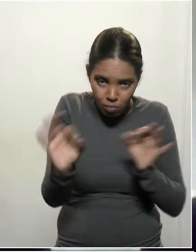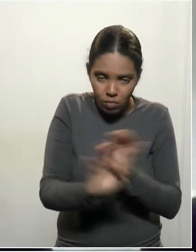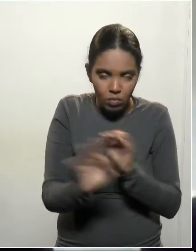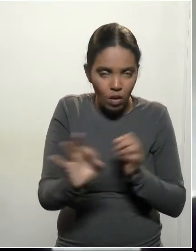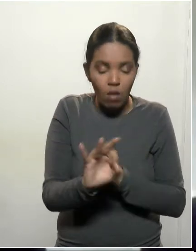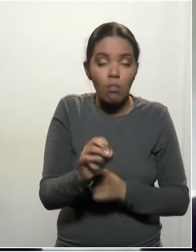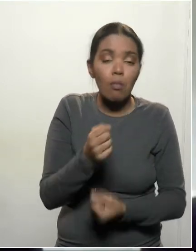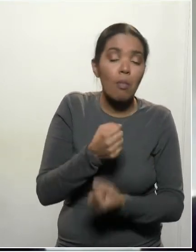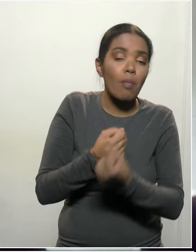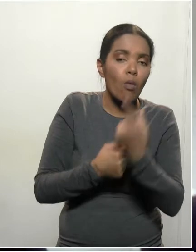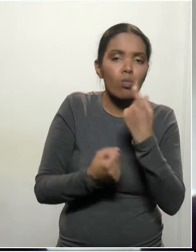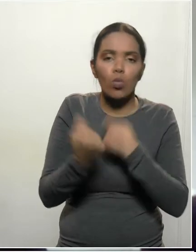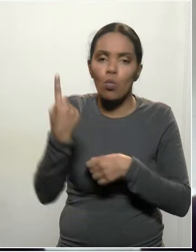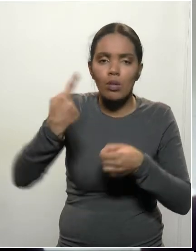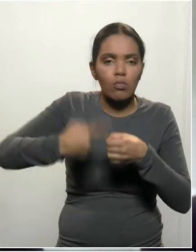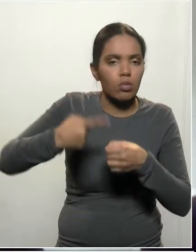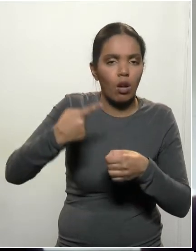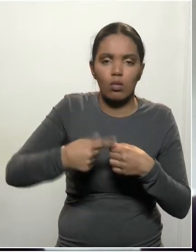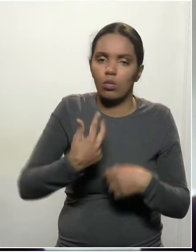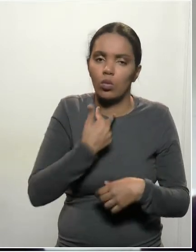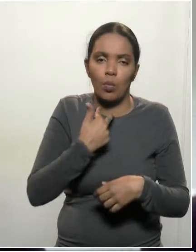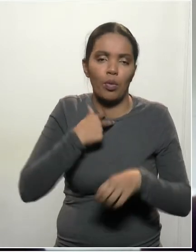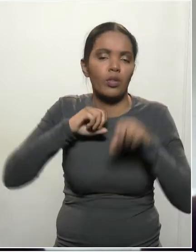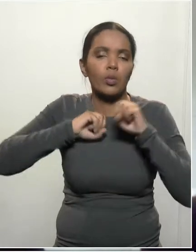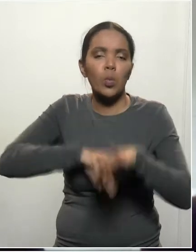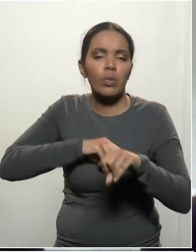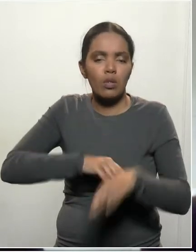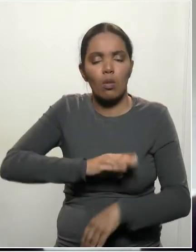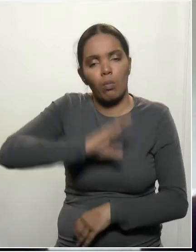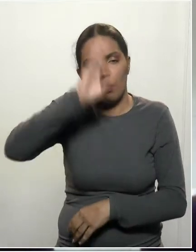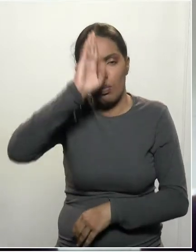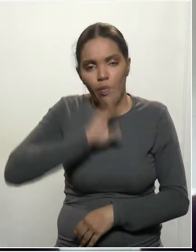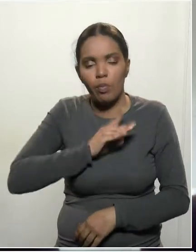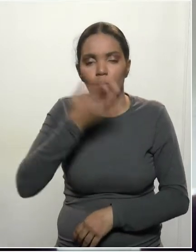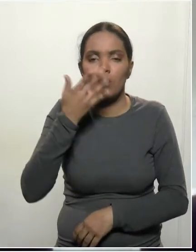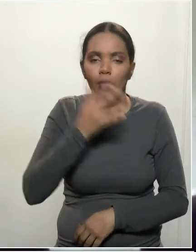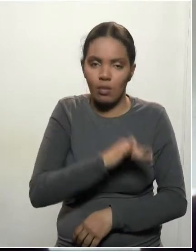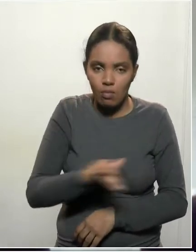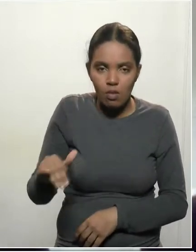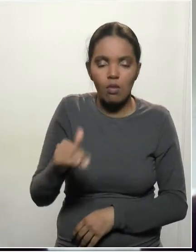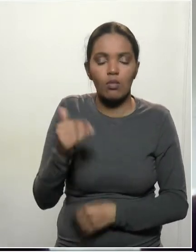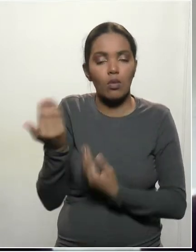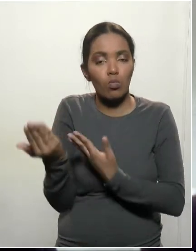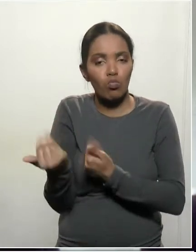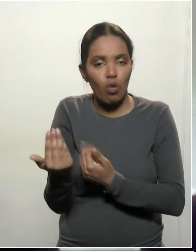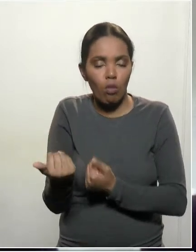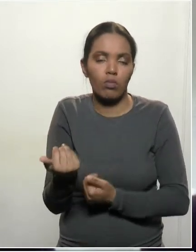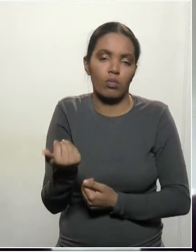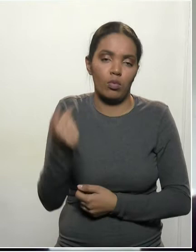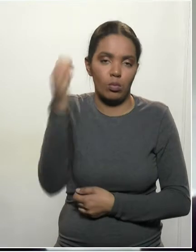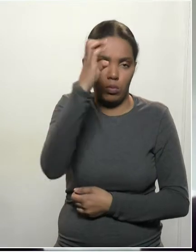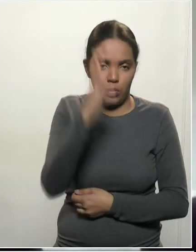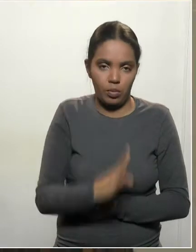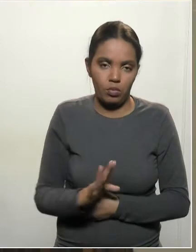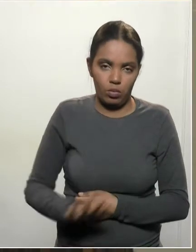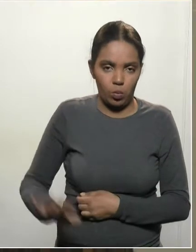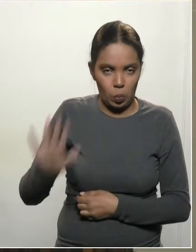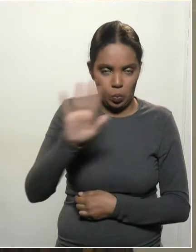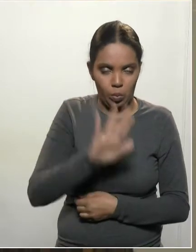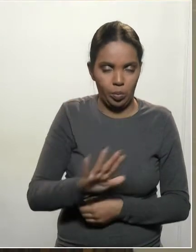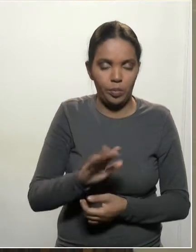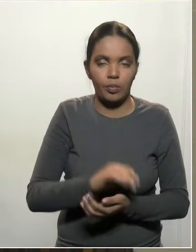de prover a educação pública para as nossas crianças, para os nossos jovens no Brasil.